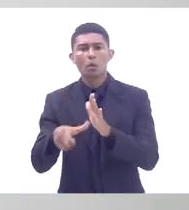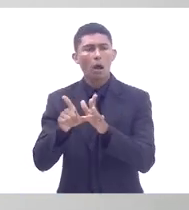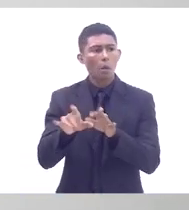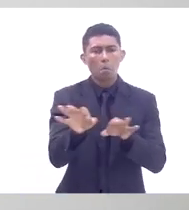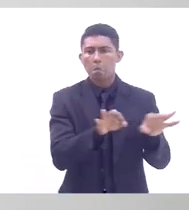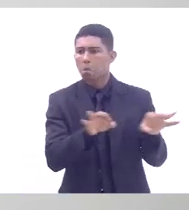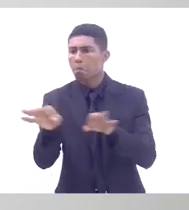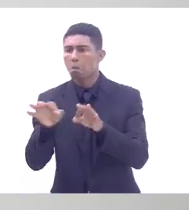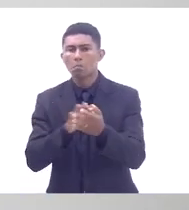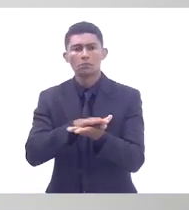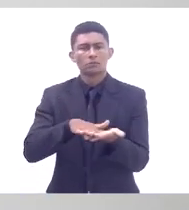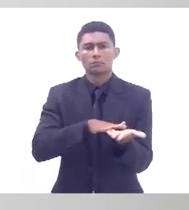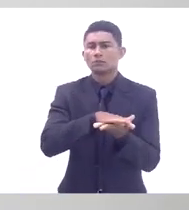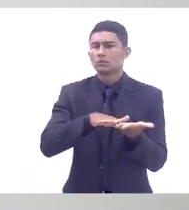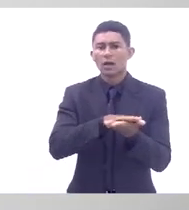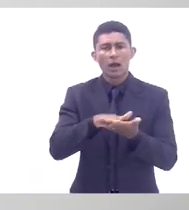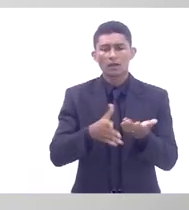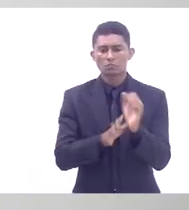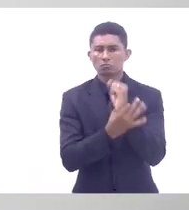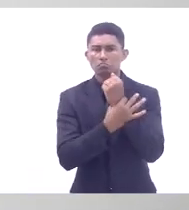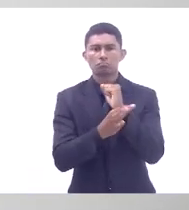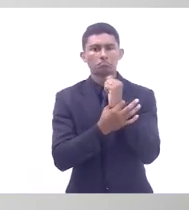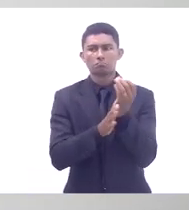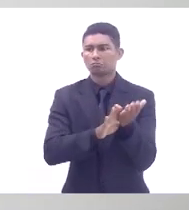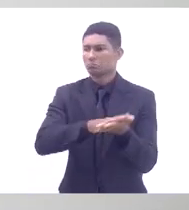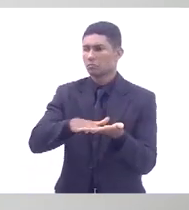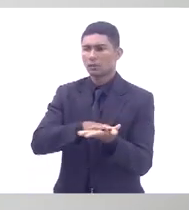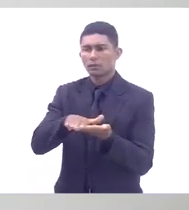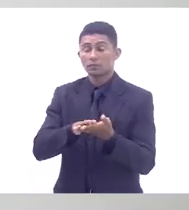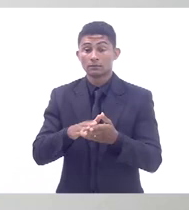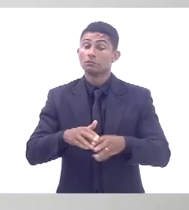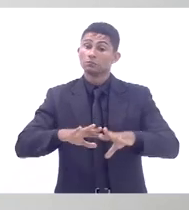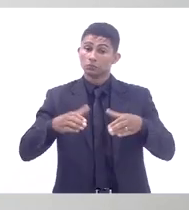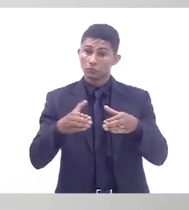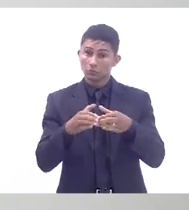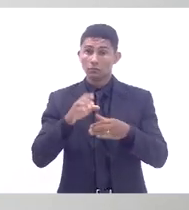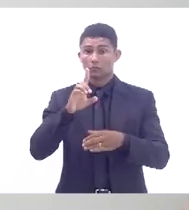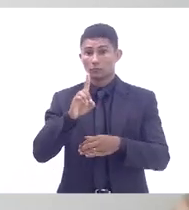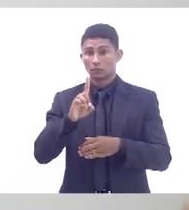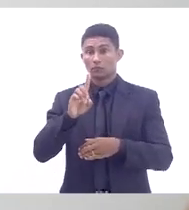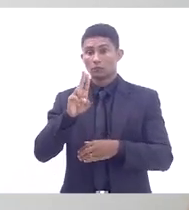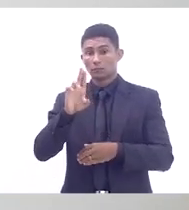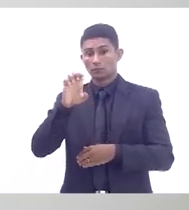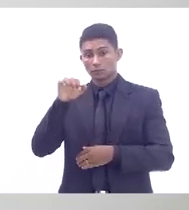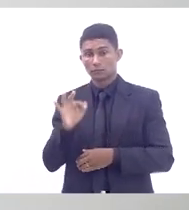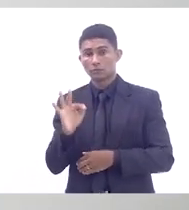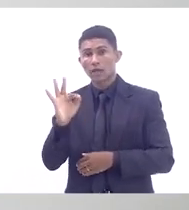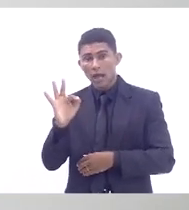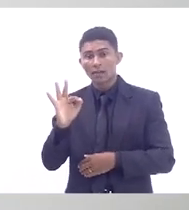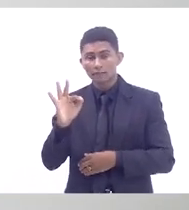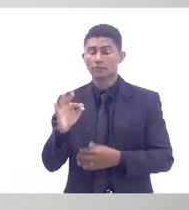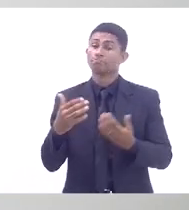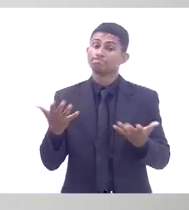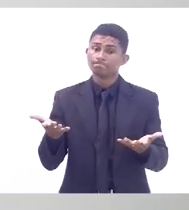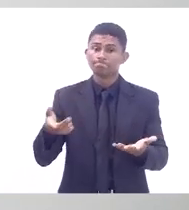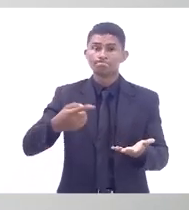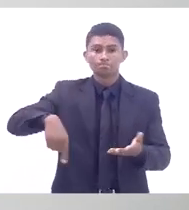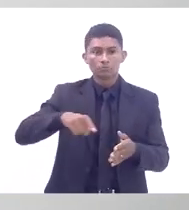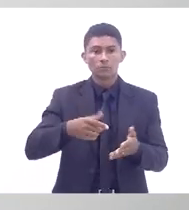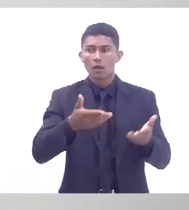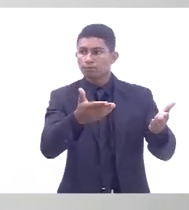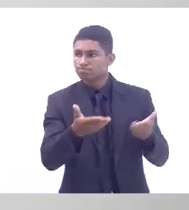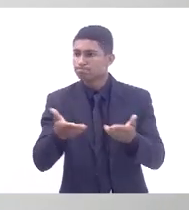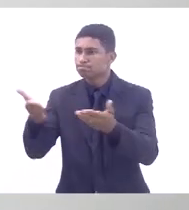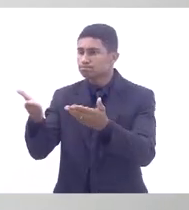para um retorno presencial mais seguro a doença nesse período chamou na plenária com todas